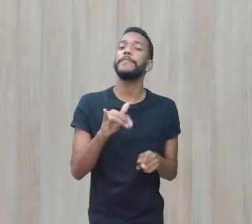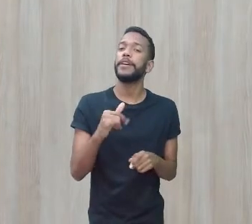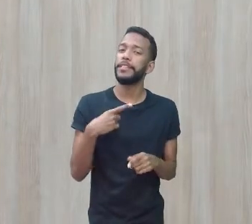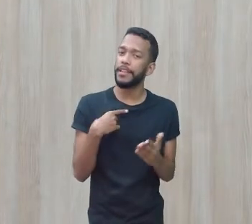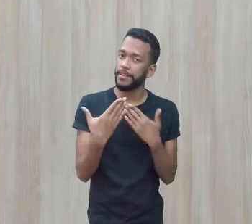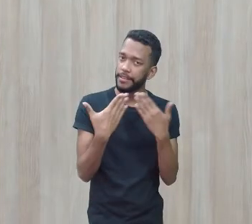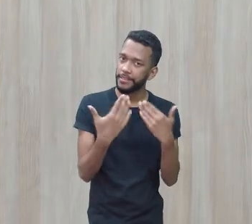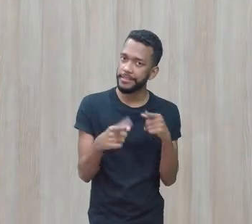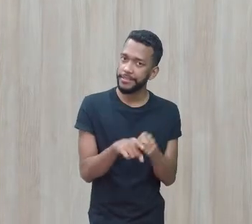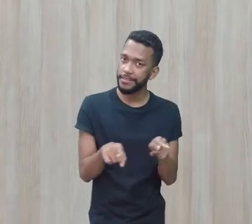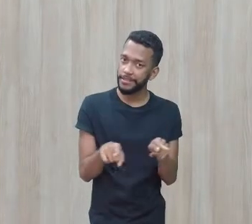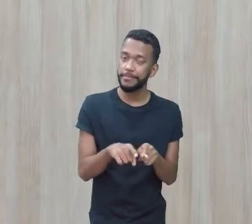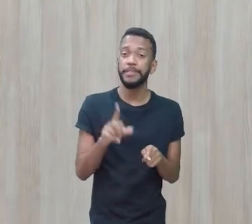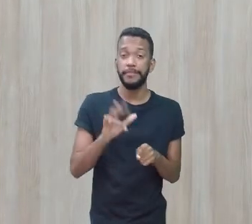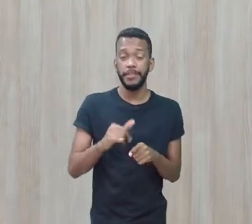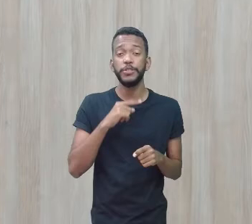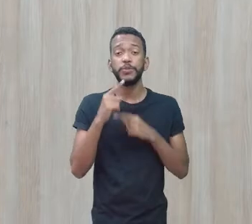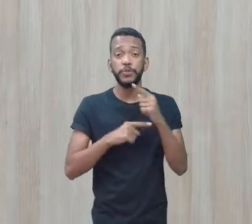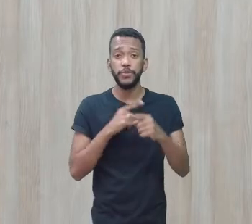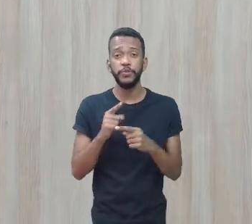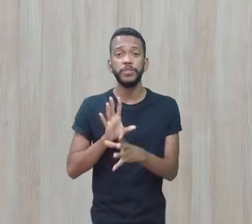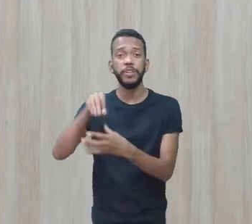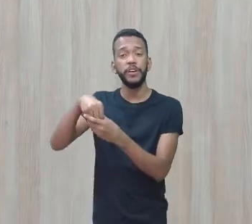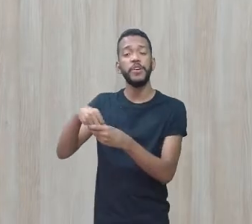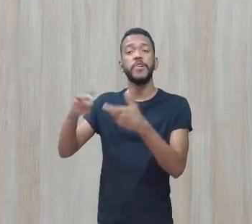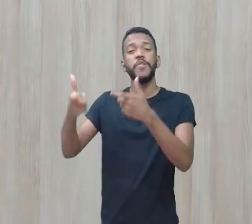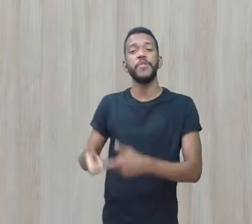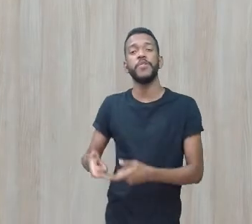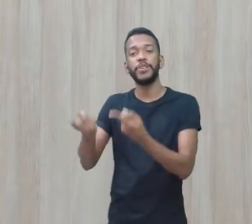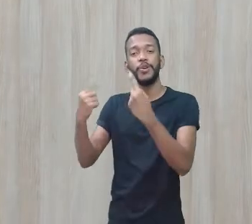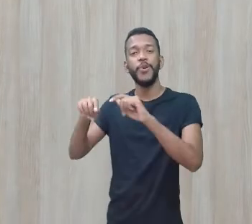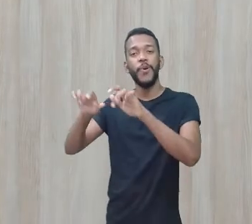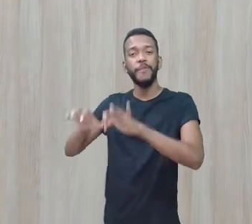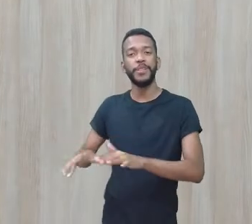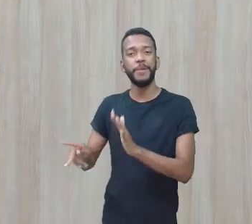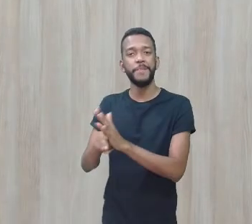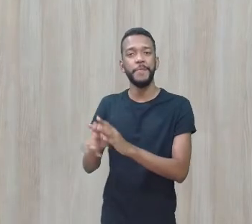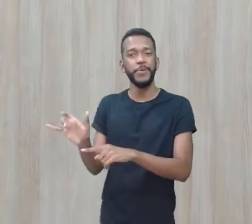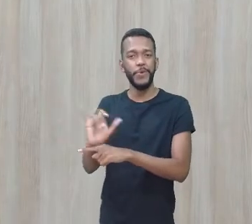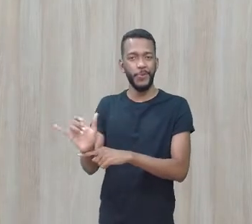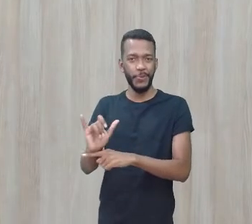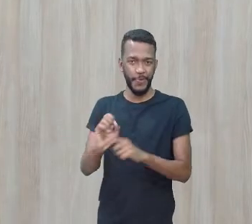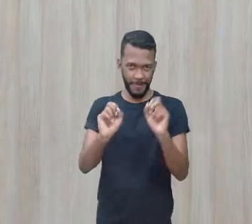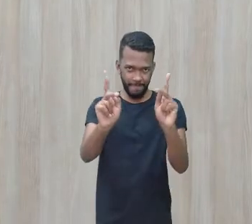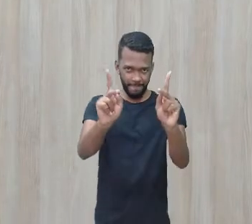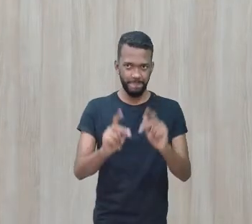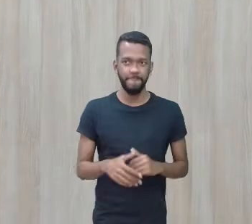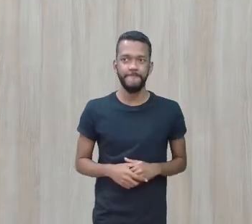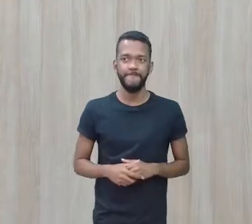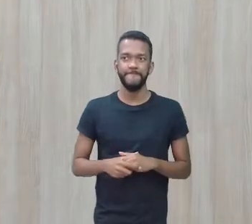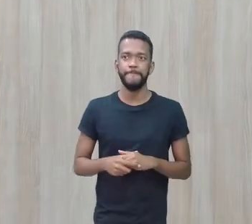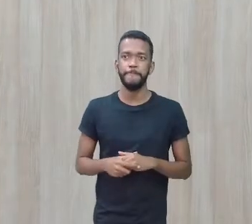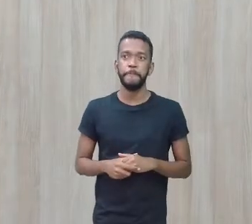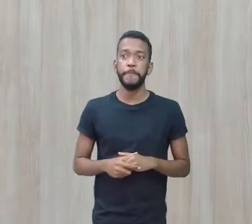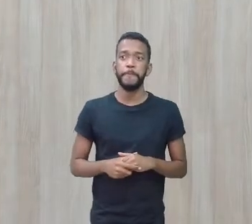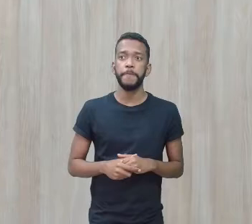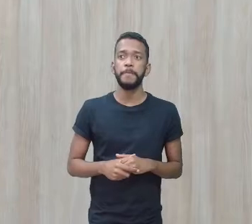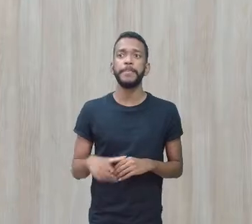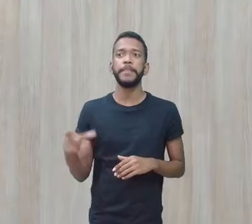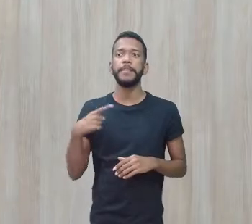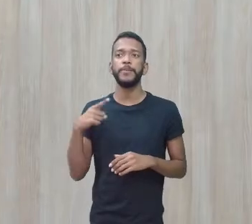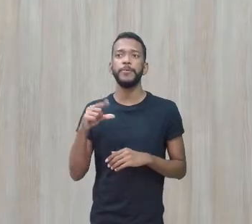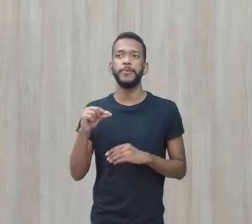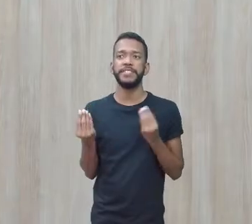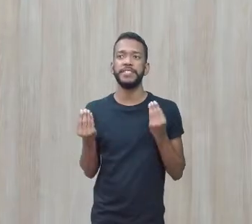diálogo, né? Então pode colocar a dúvida lá no comentário do YouTube, tá bom? E aí eu trouxe uma